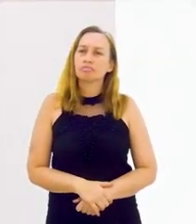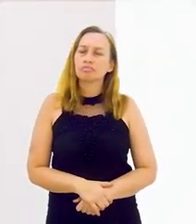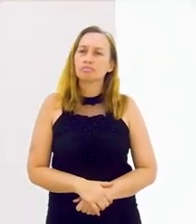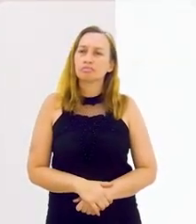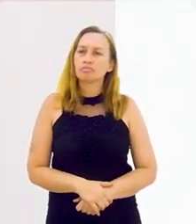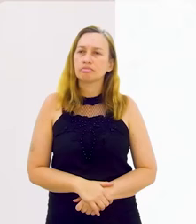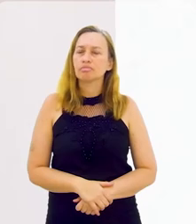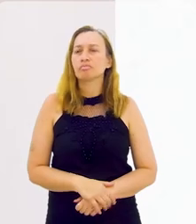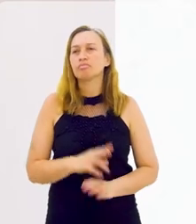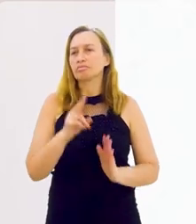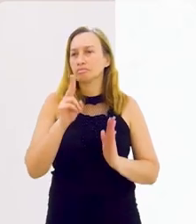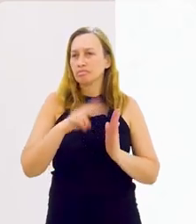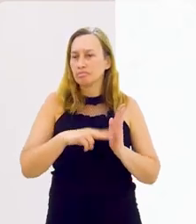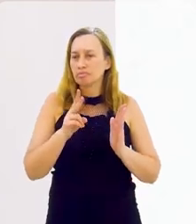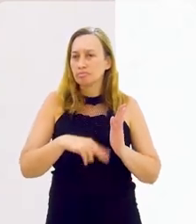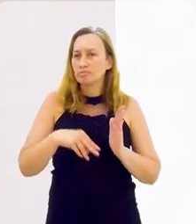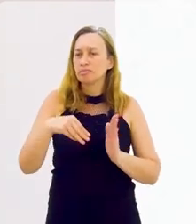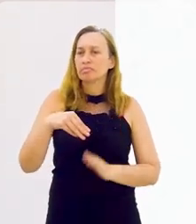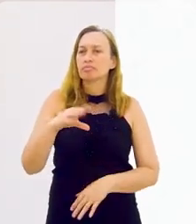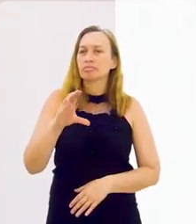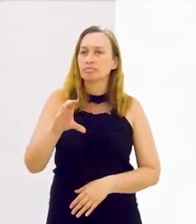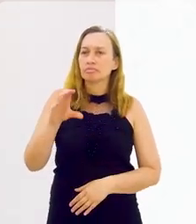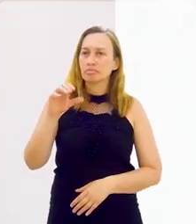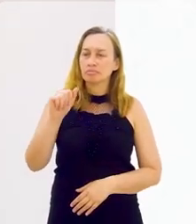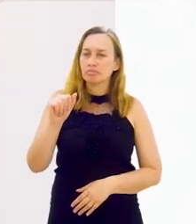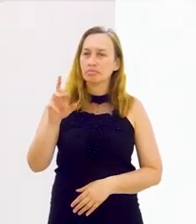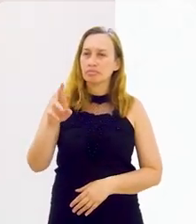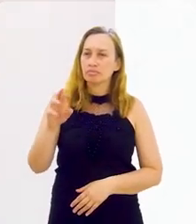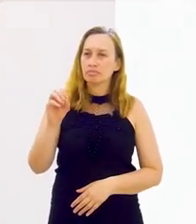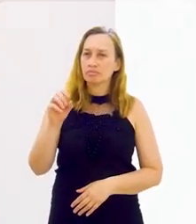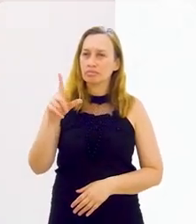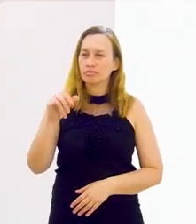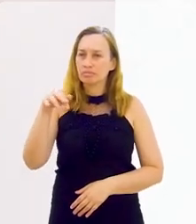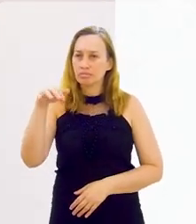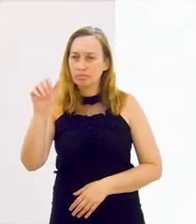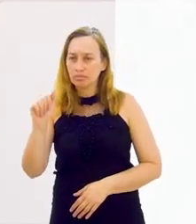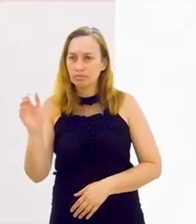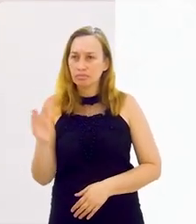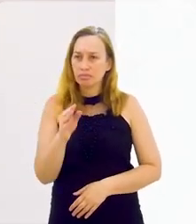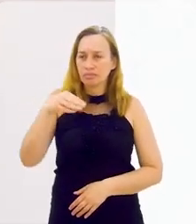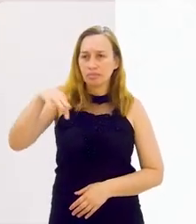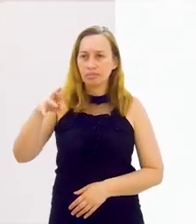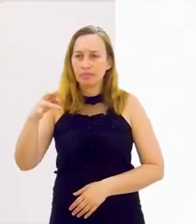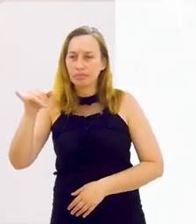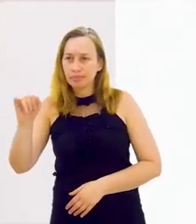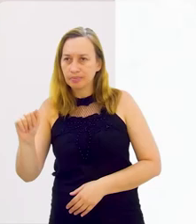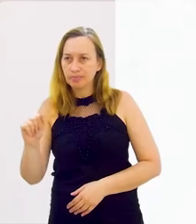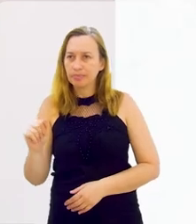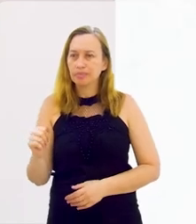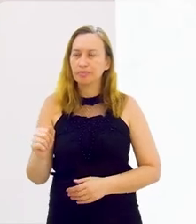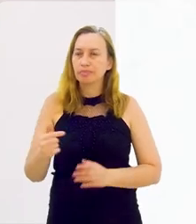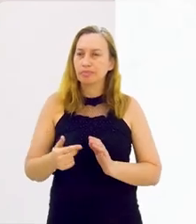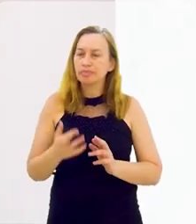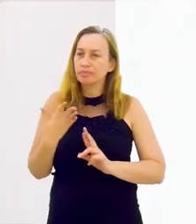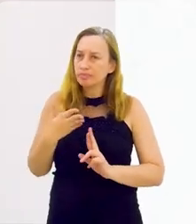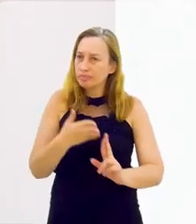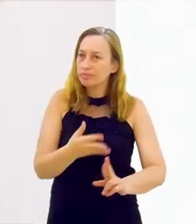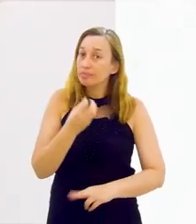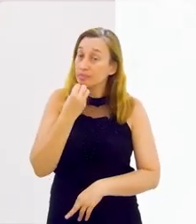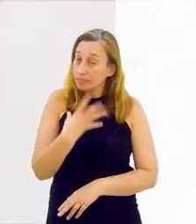né? A gente lê a Carolina Maria de Jesus, sabe? Mostrar referências positivas